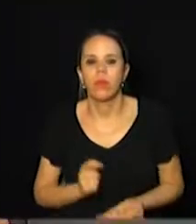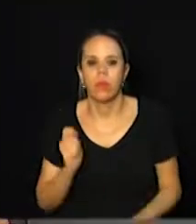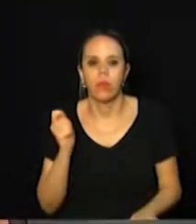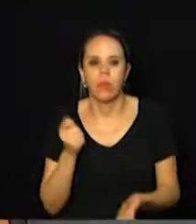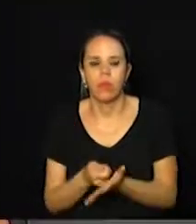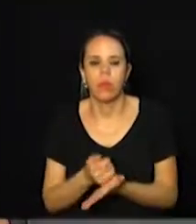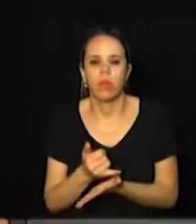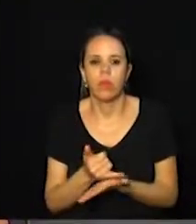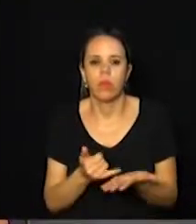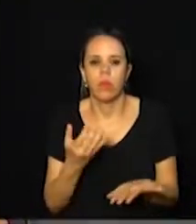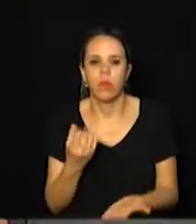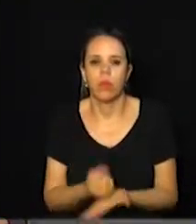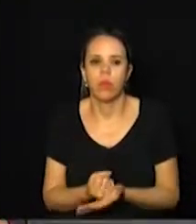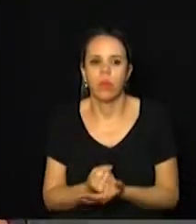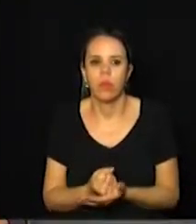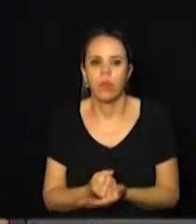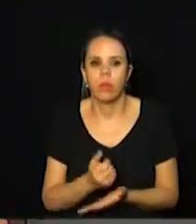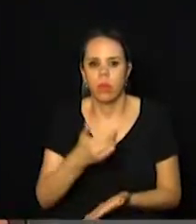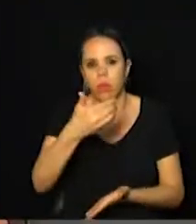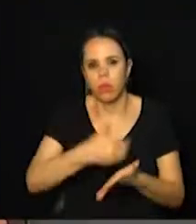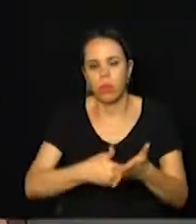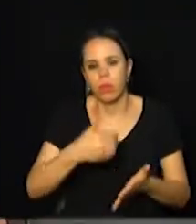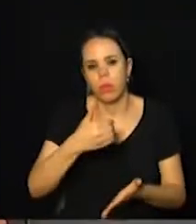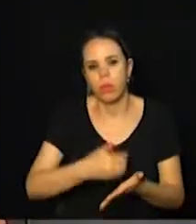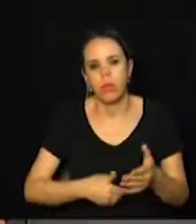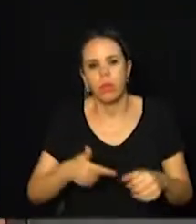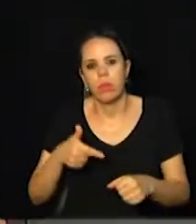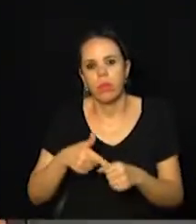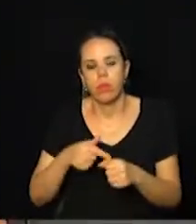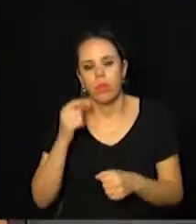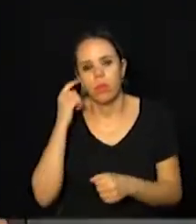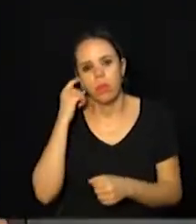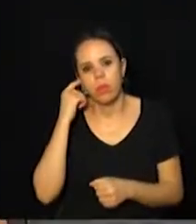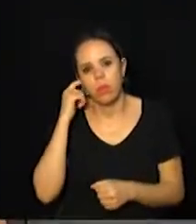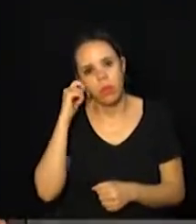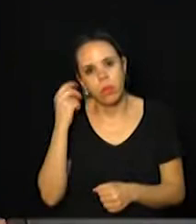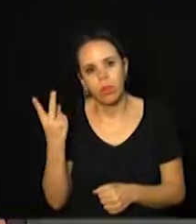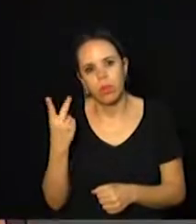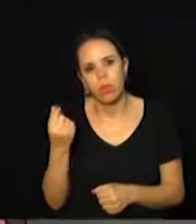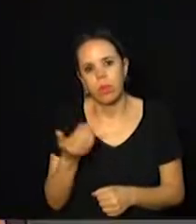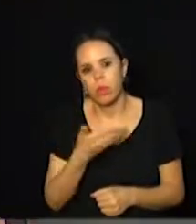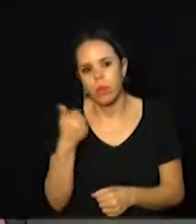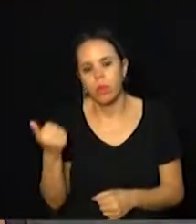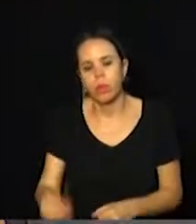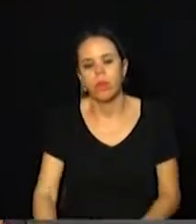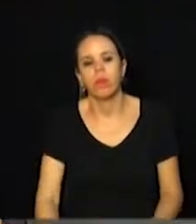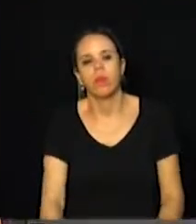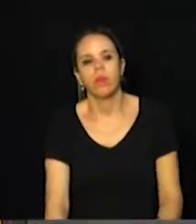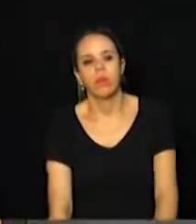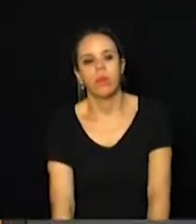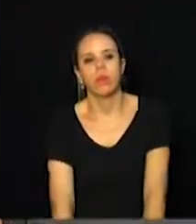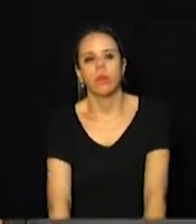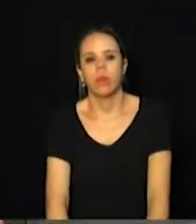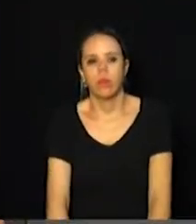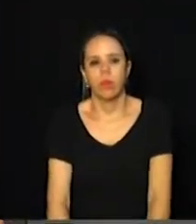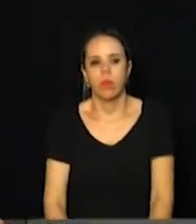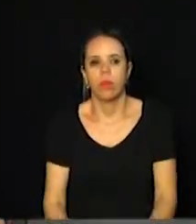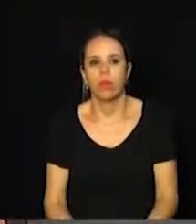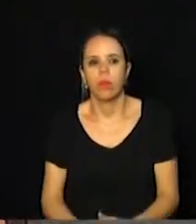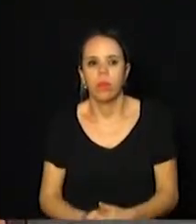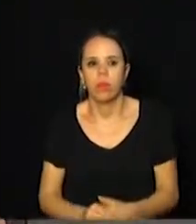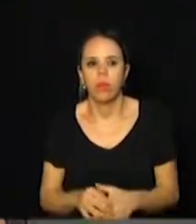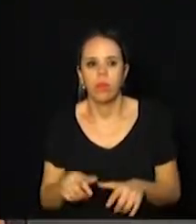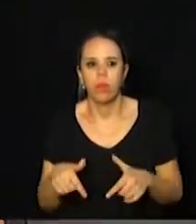pagamento de impostos para poder descontar no combustível portanto tinha preço melhor está mas o que me dizia respeito à relação de